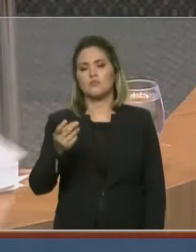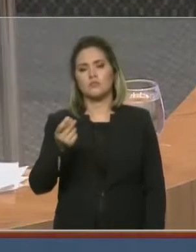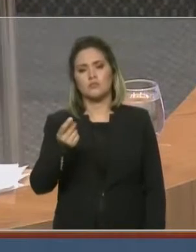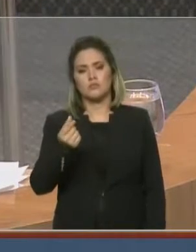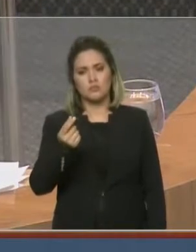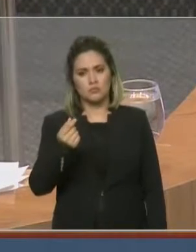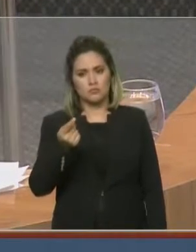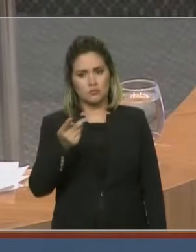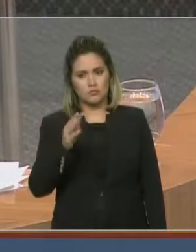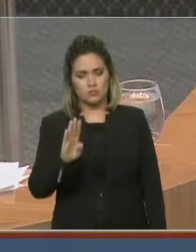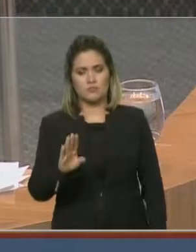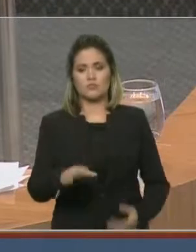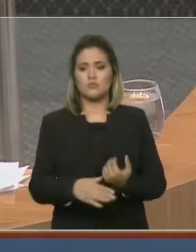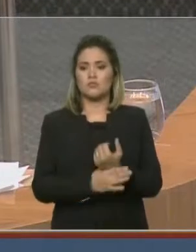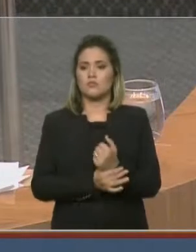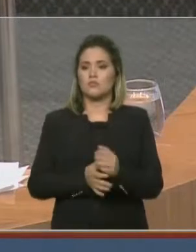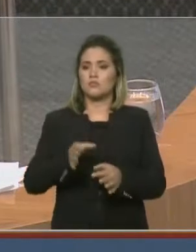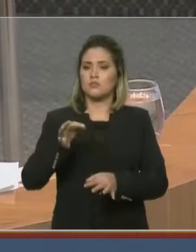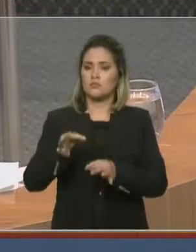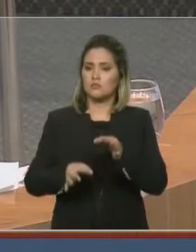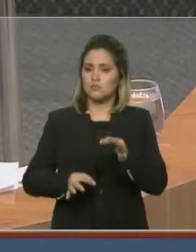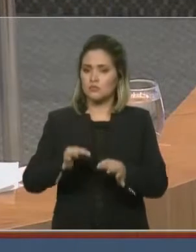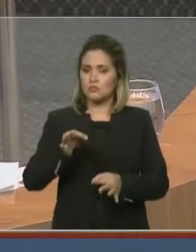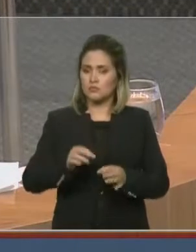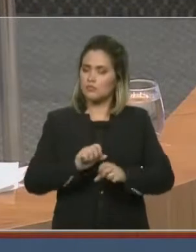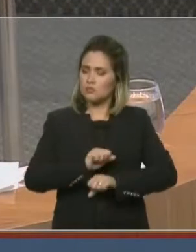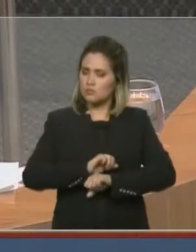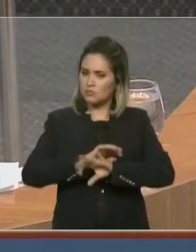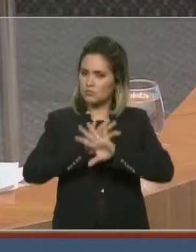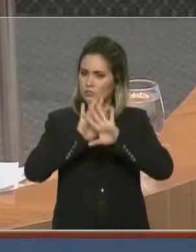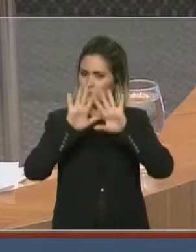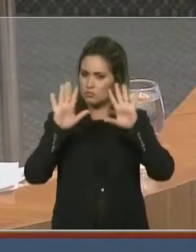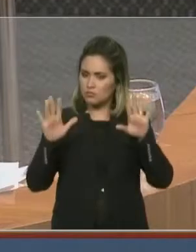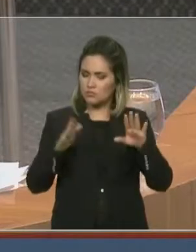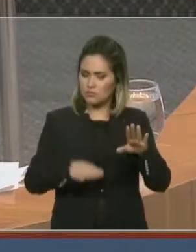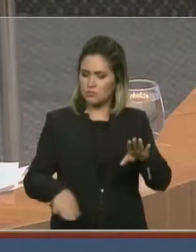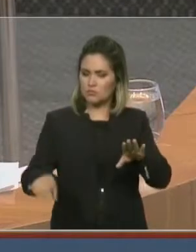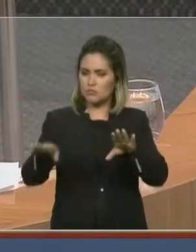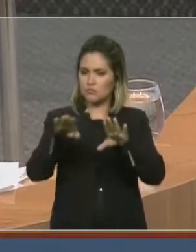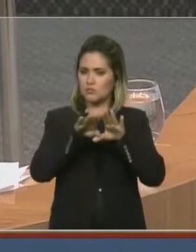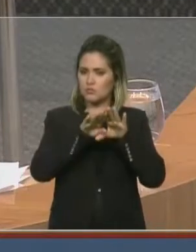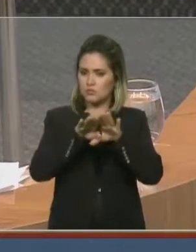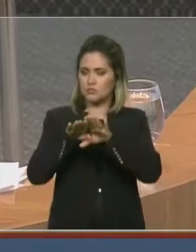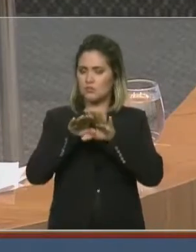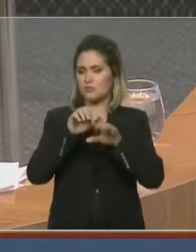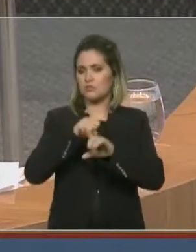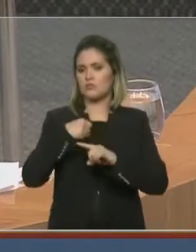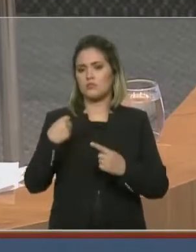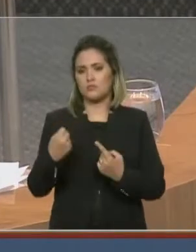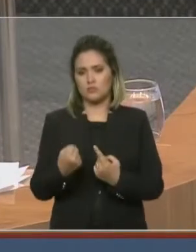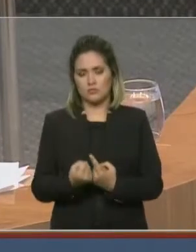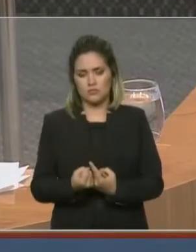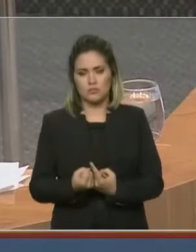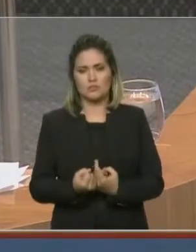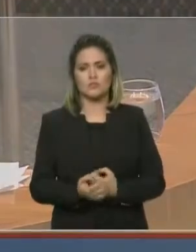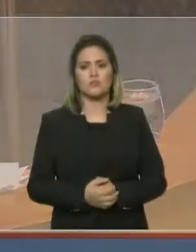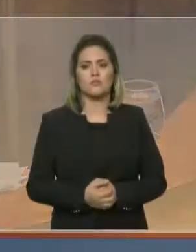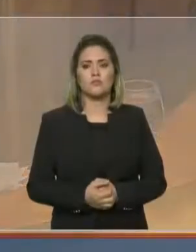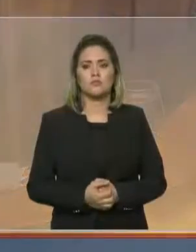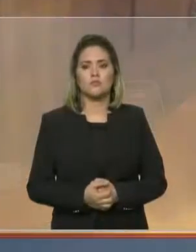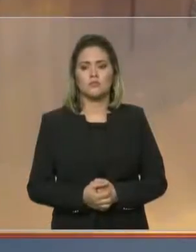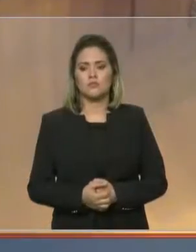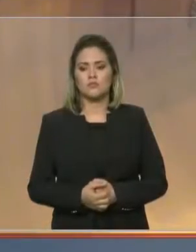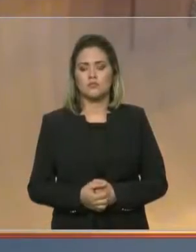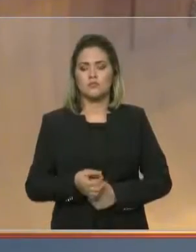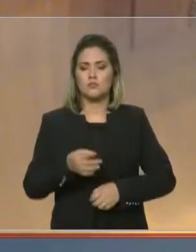garantir justiça, transparência e equidade social. E a justiça dita aqui, neste